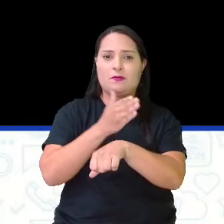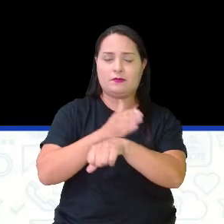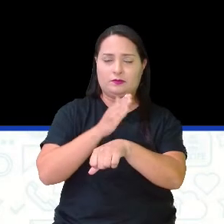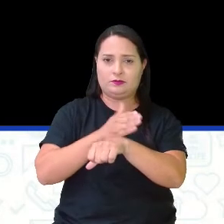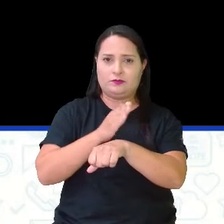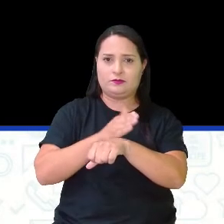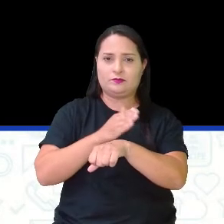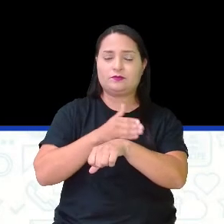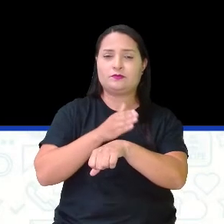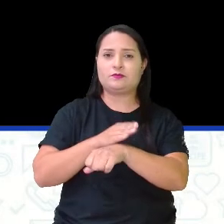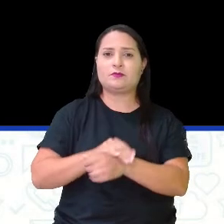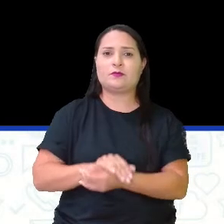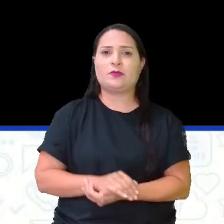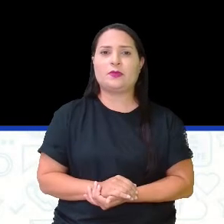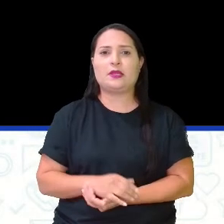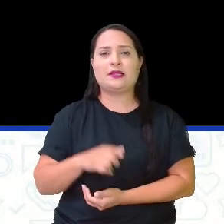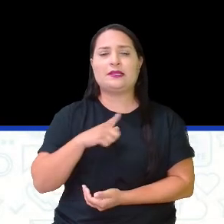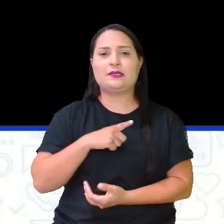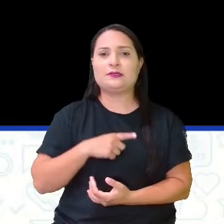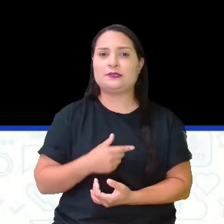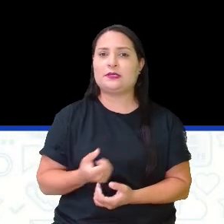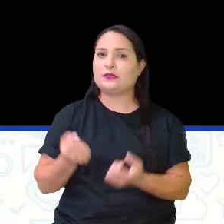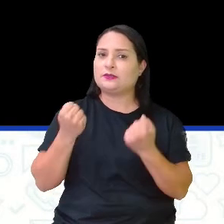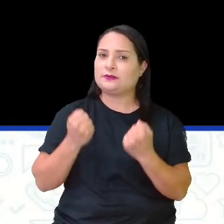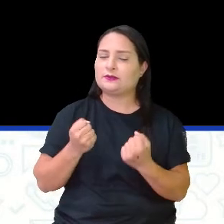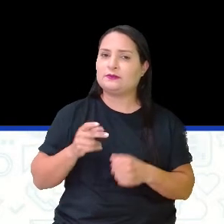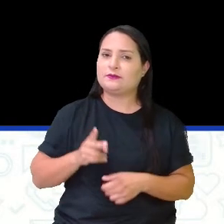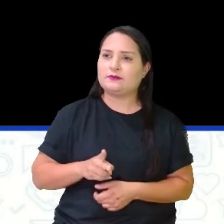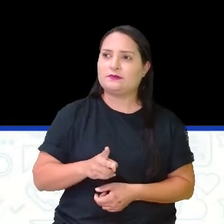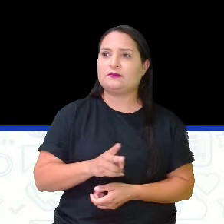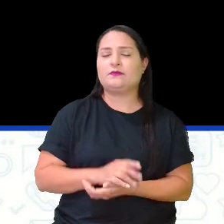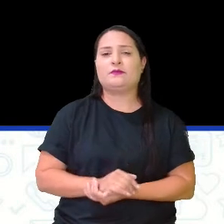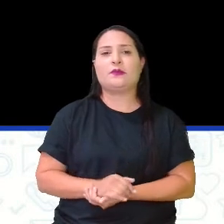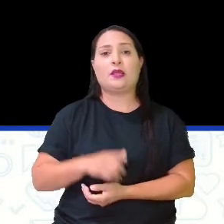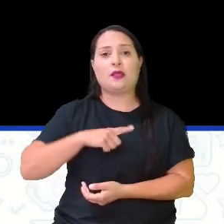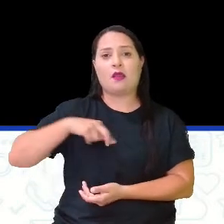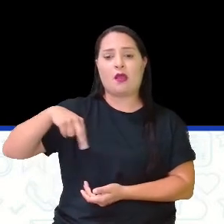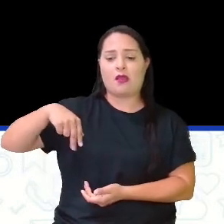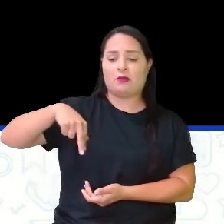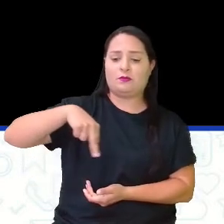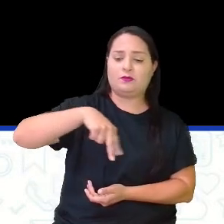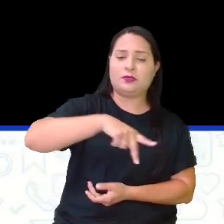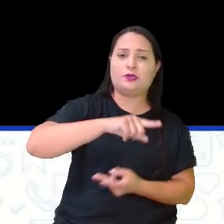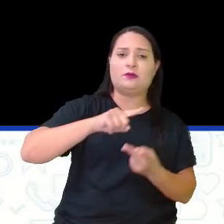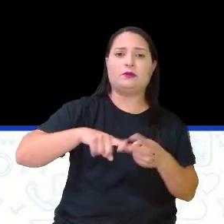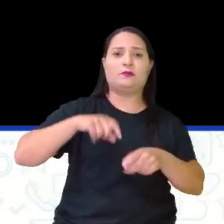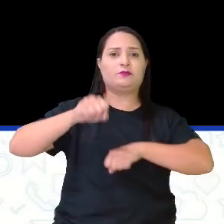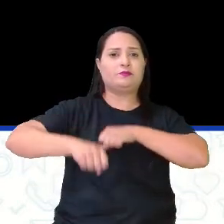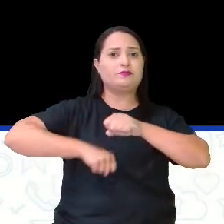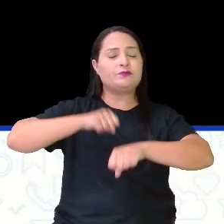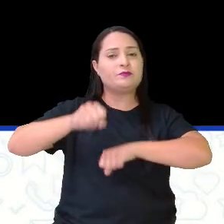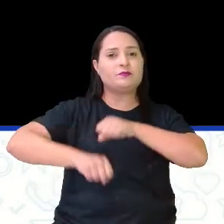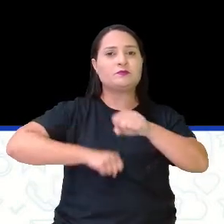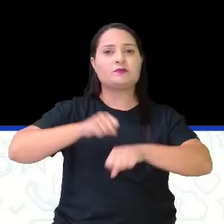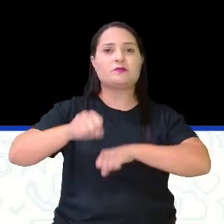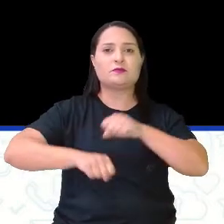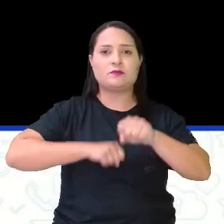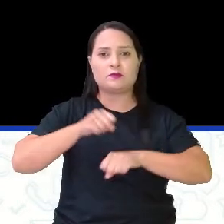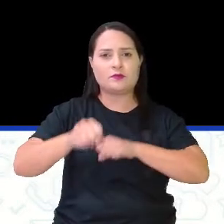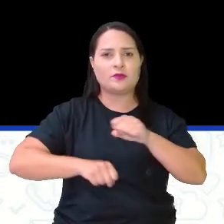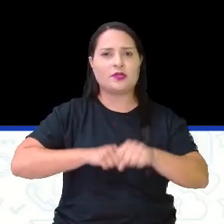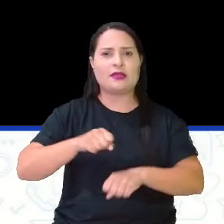que pegam essa questão da resistência, né? Então, tem o caminhar, o andar de bicicleta, né? A gente tem aí